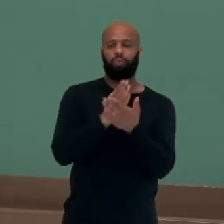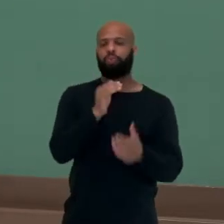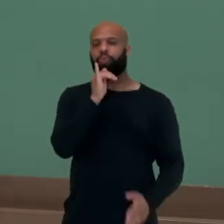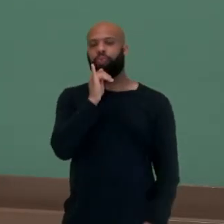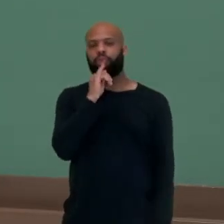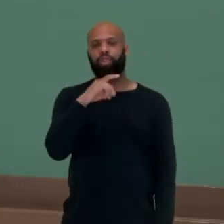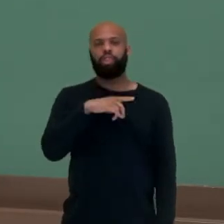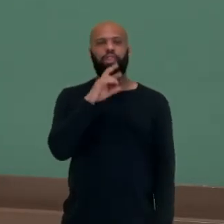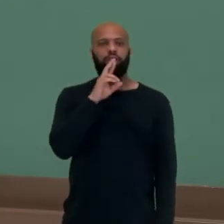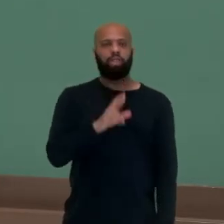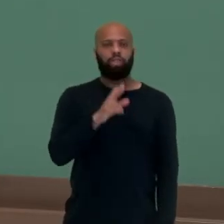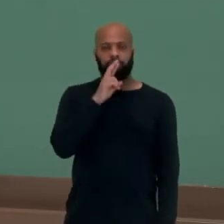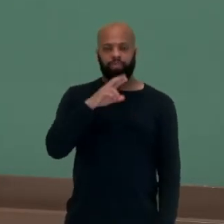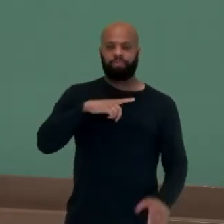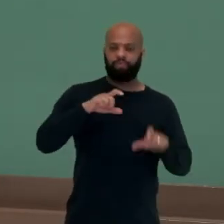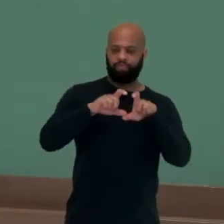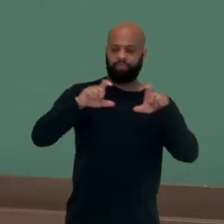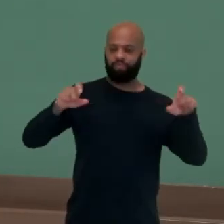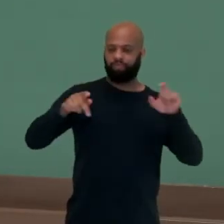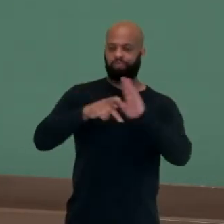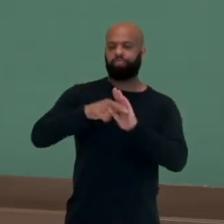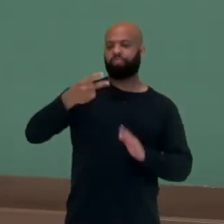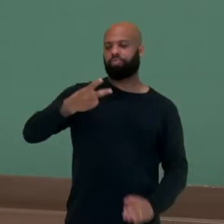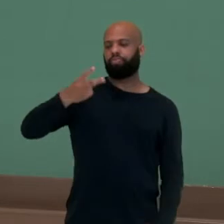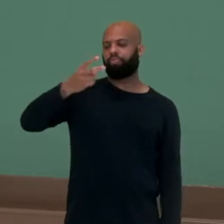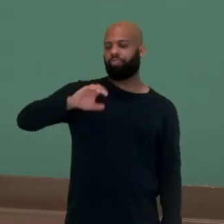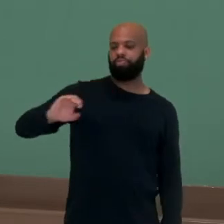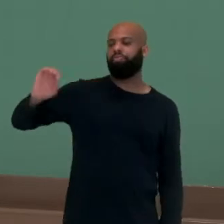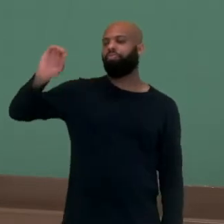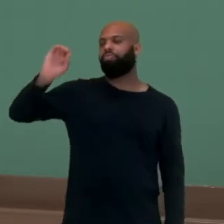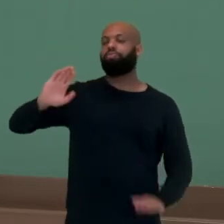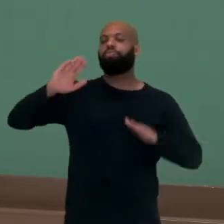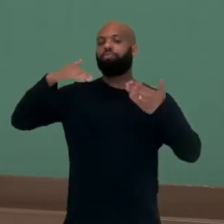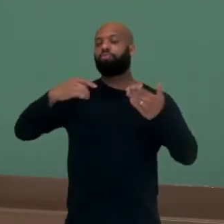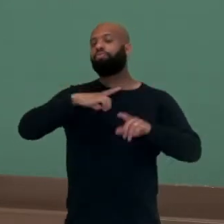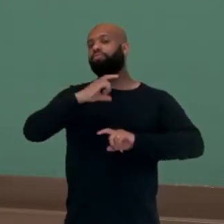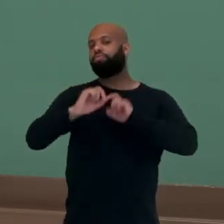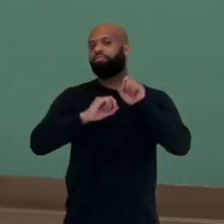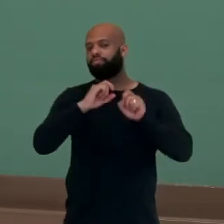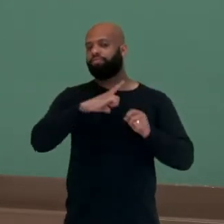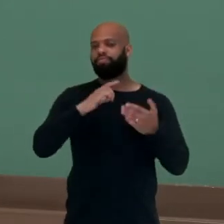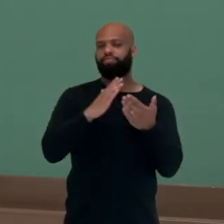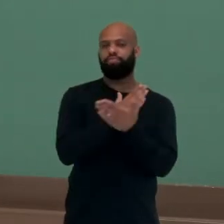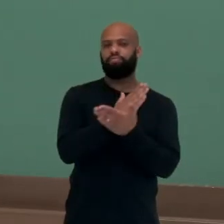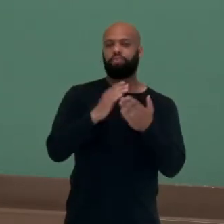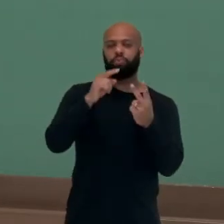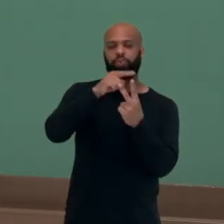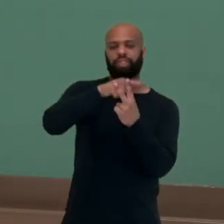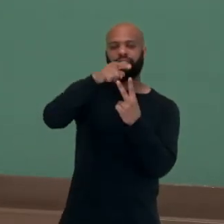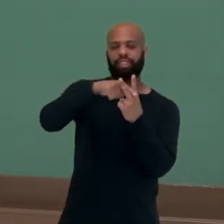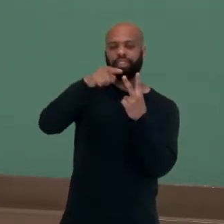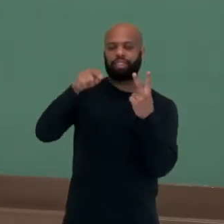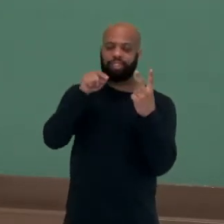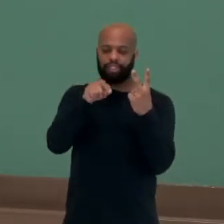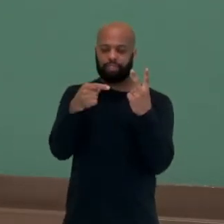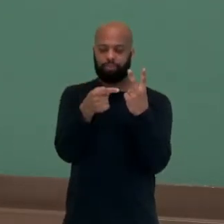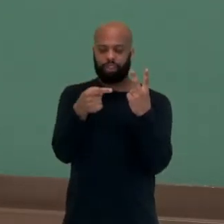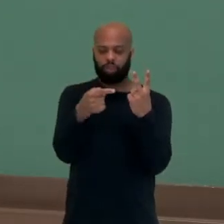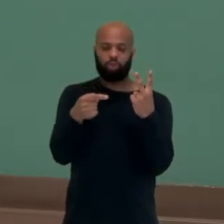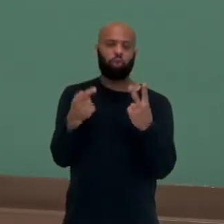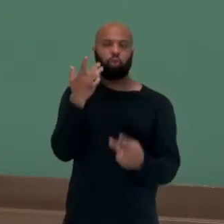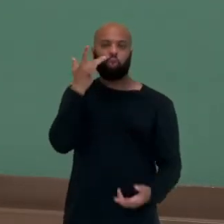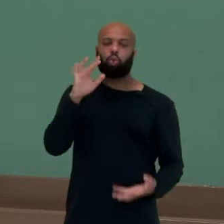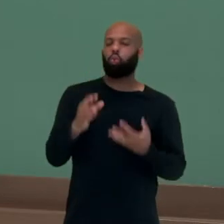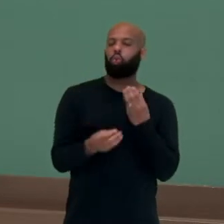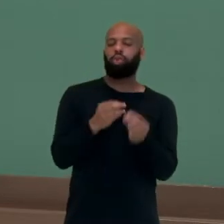resolvendo equações de segundo grau, né, que caía em raízes negativas, e daí a gente não tinha solução dentro do